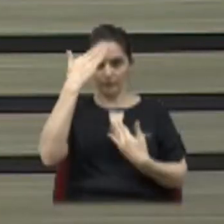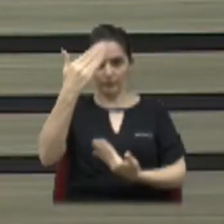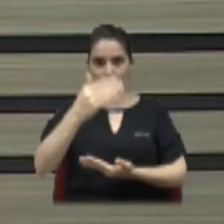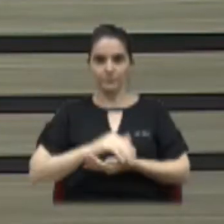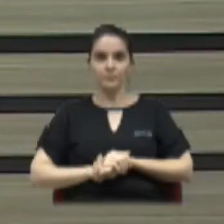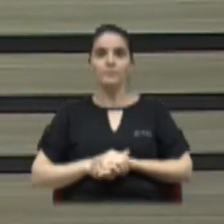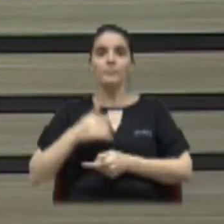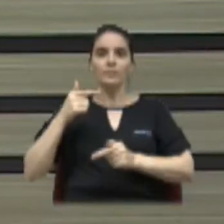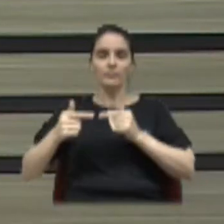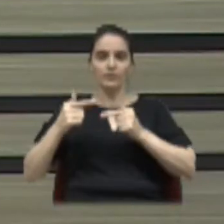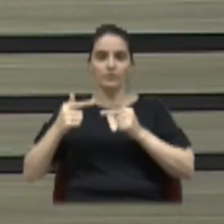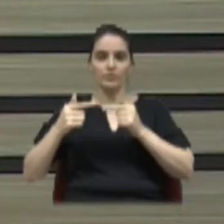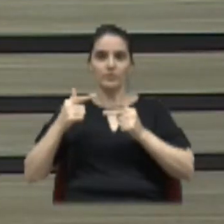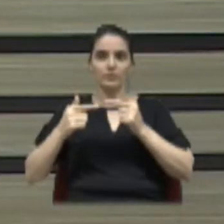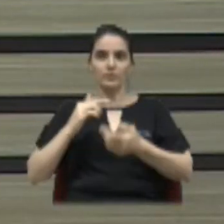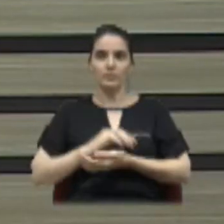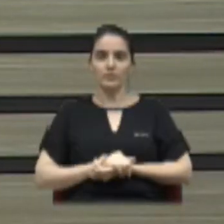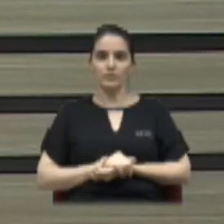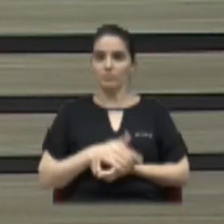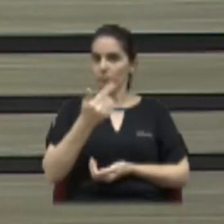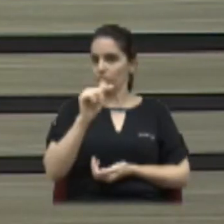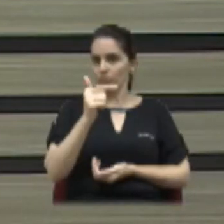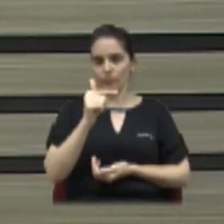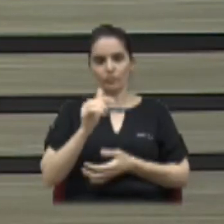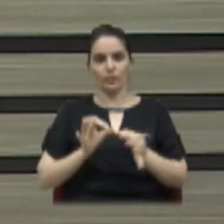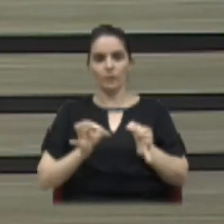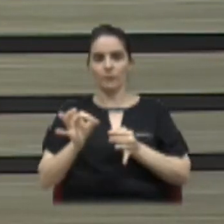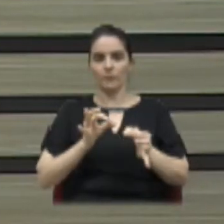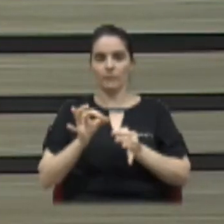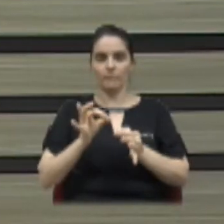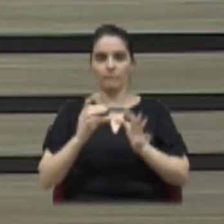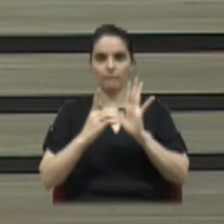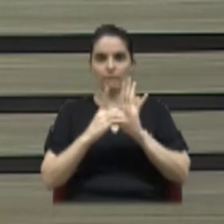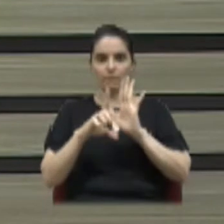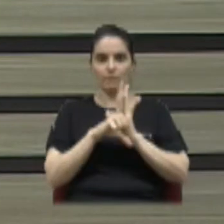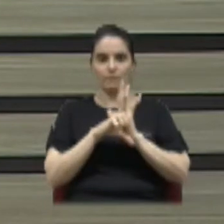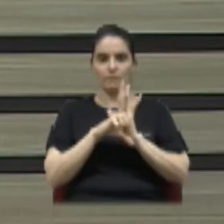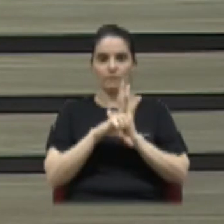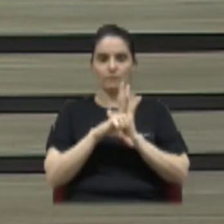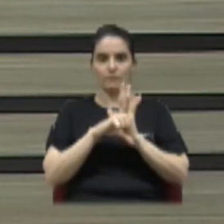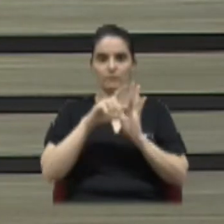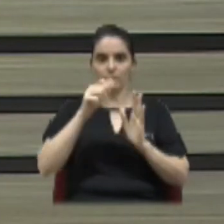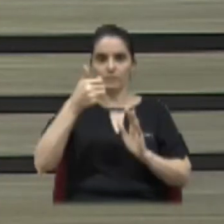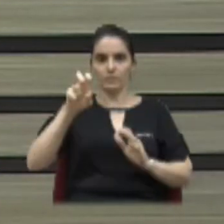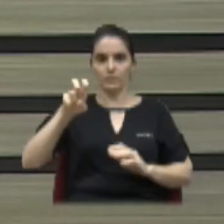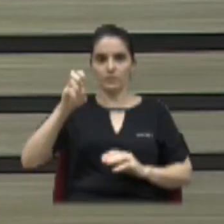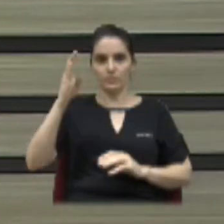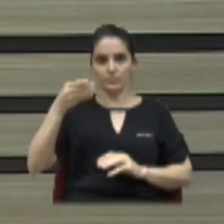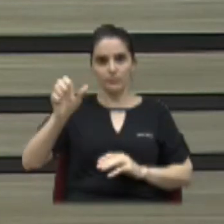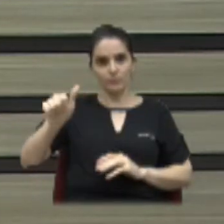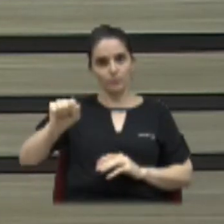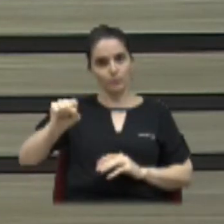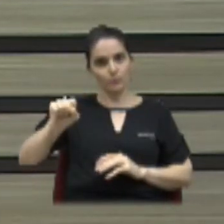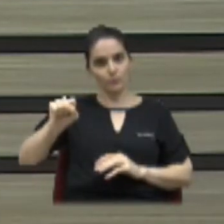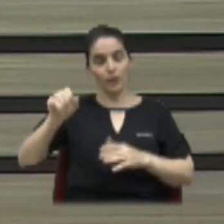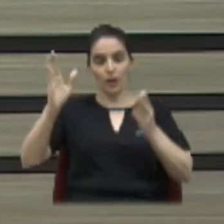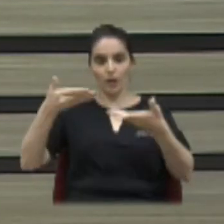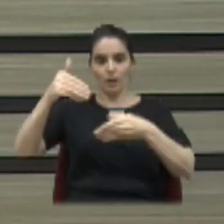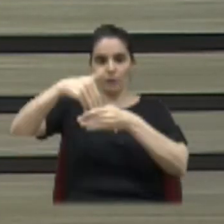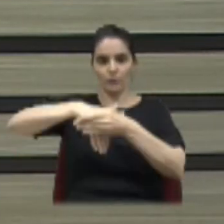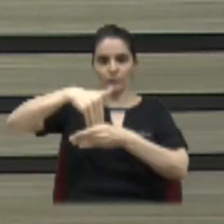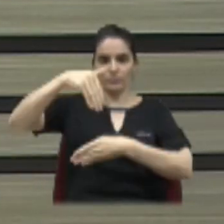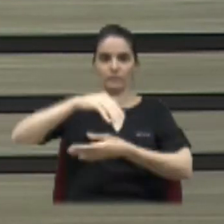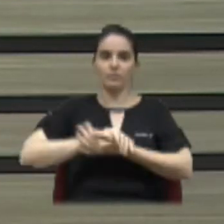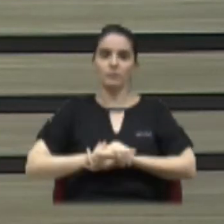Obrigado. Continua a discussão. Não havendo o projeto, decreto legislativo 15/2018, ele vai à